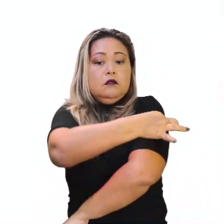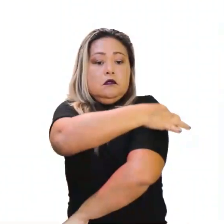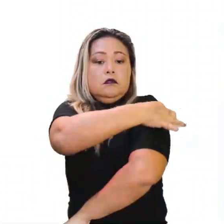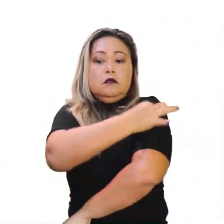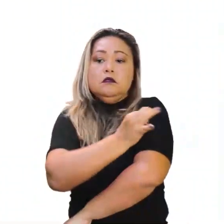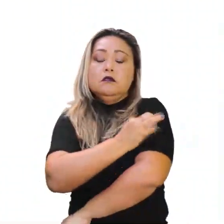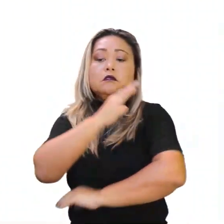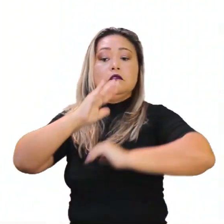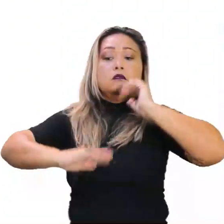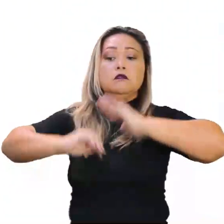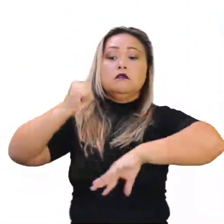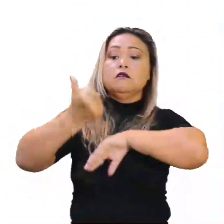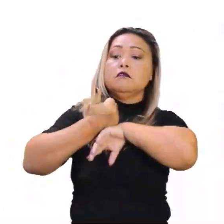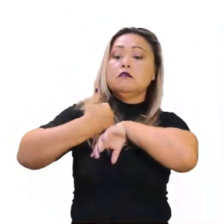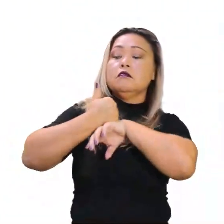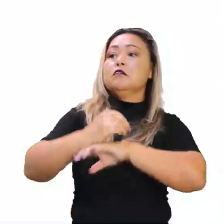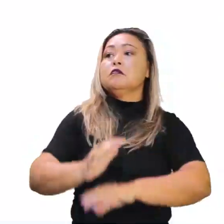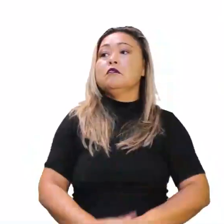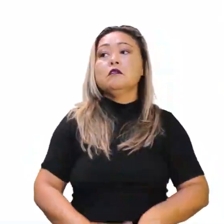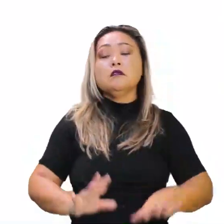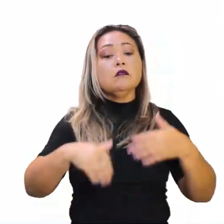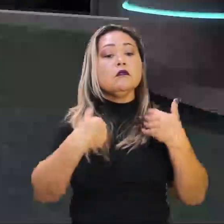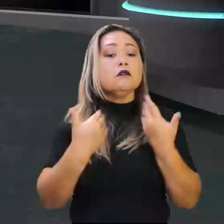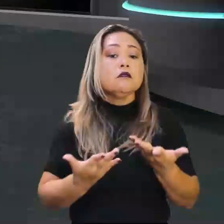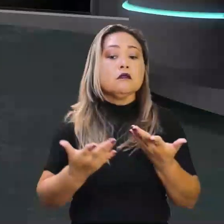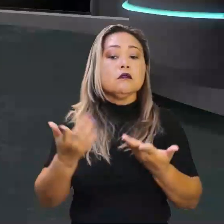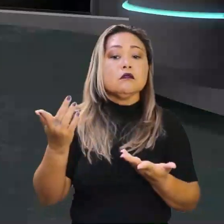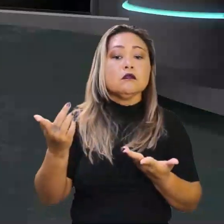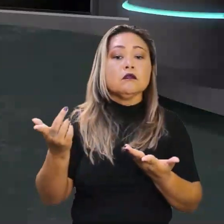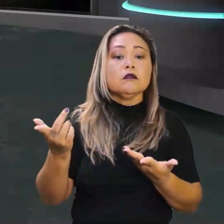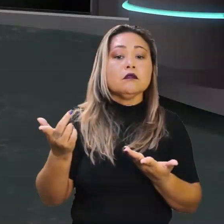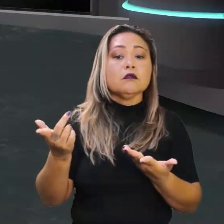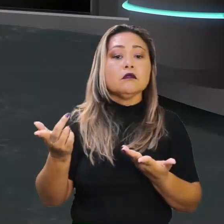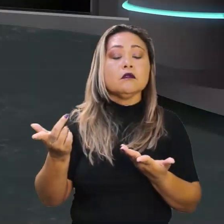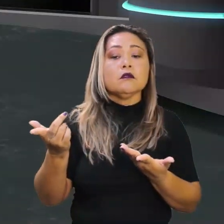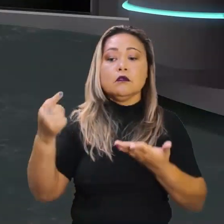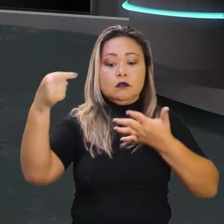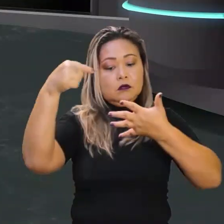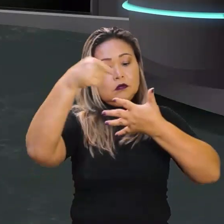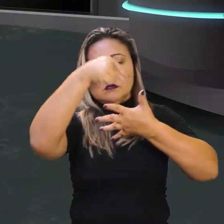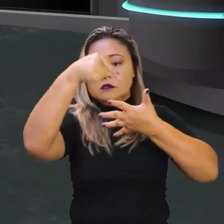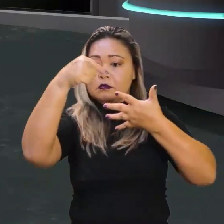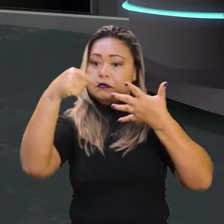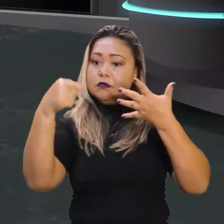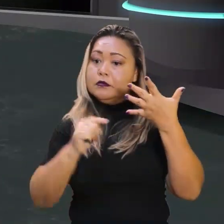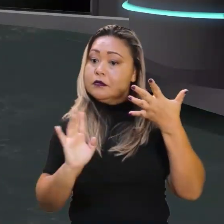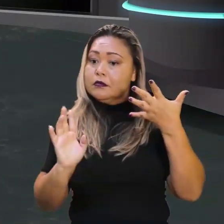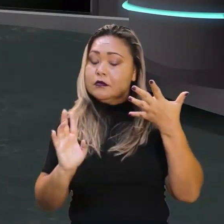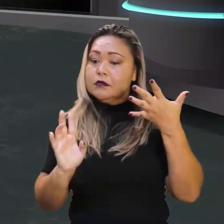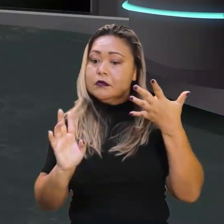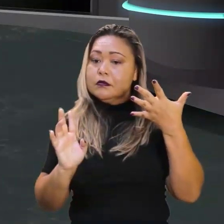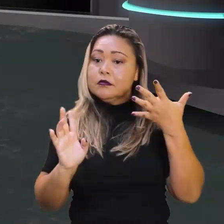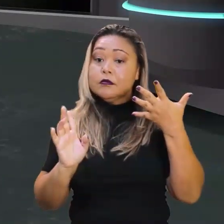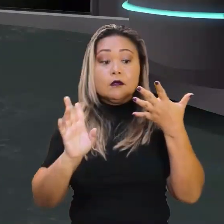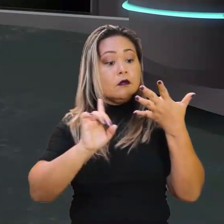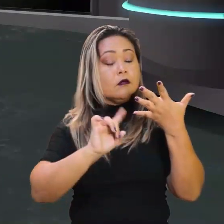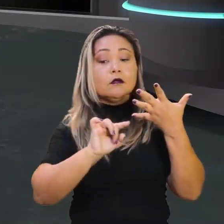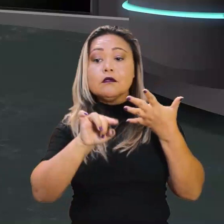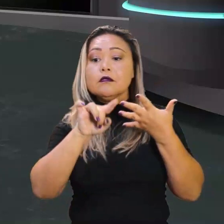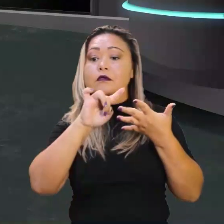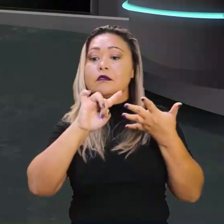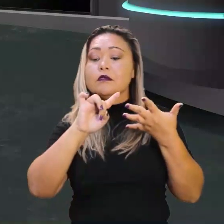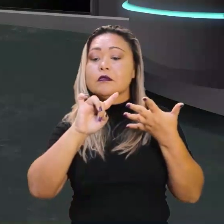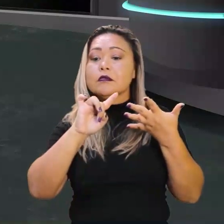tatuagem por profissional. Então, nós vemos aí, né, entre essas opções, que várias delas